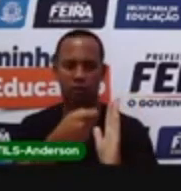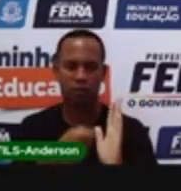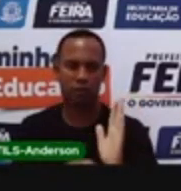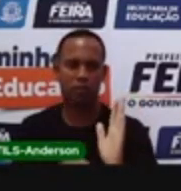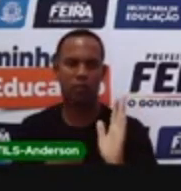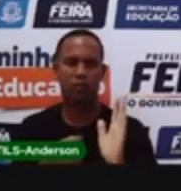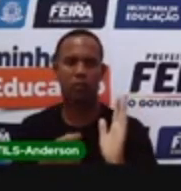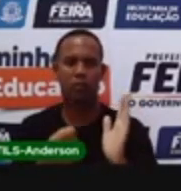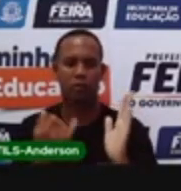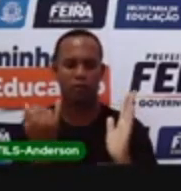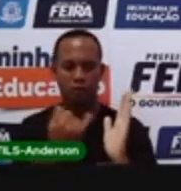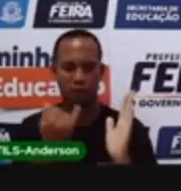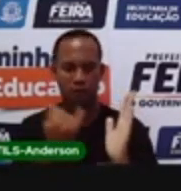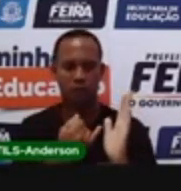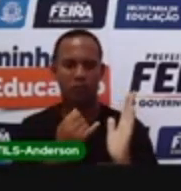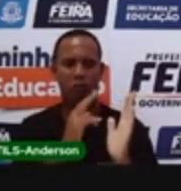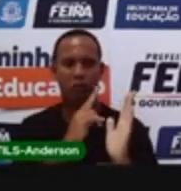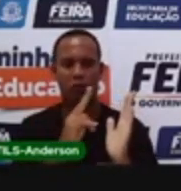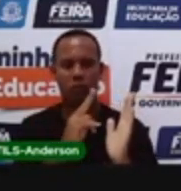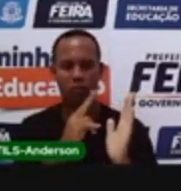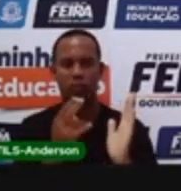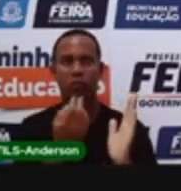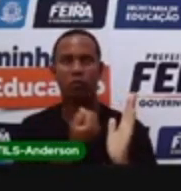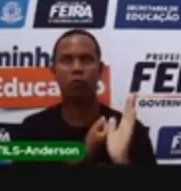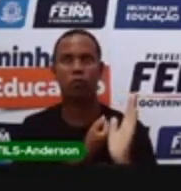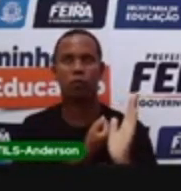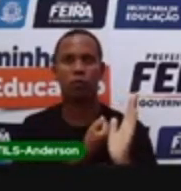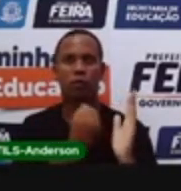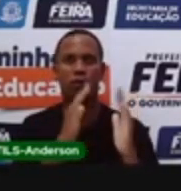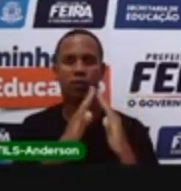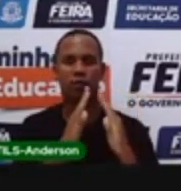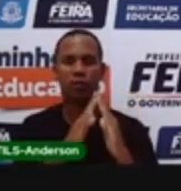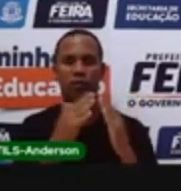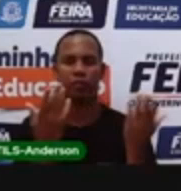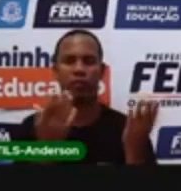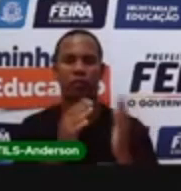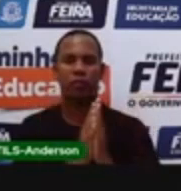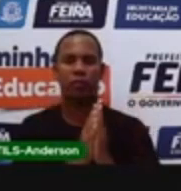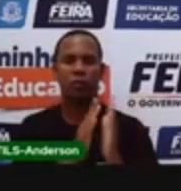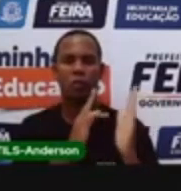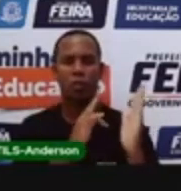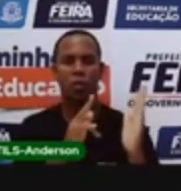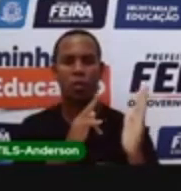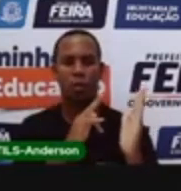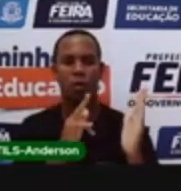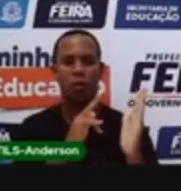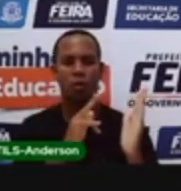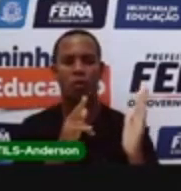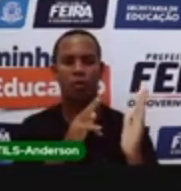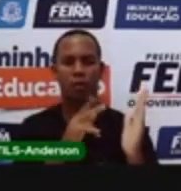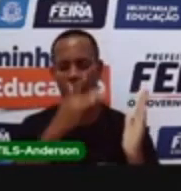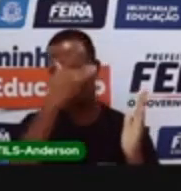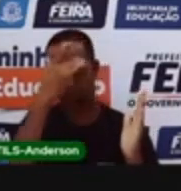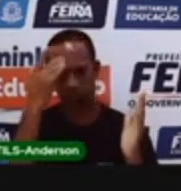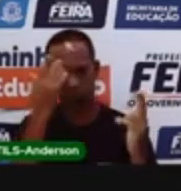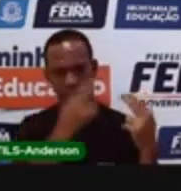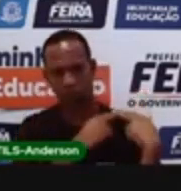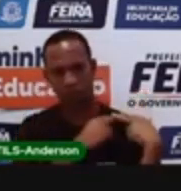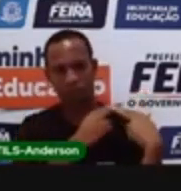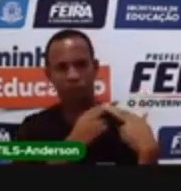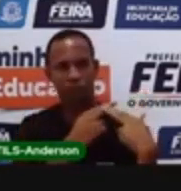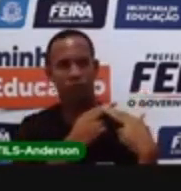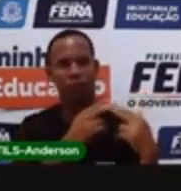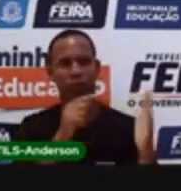informações no caderno. Nome e número de sua casa. No caso aqui, o nome do quê? Do responsável por